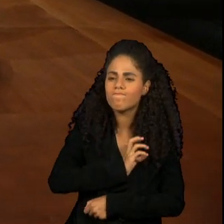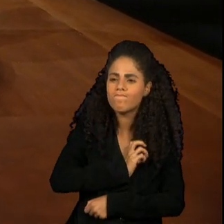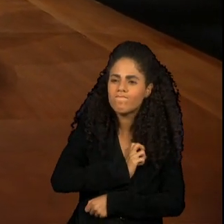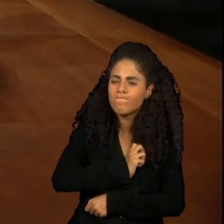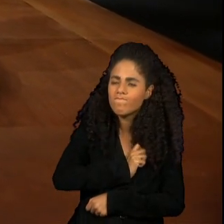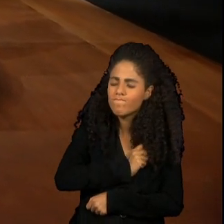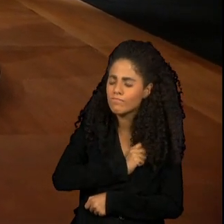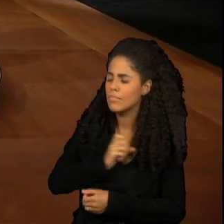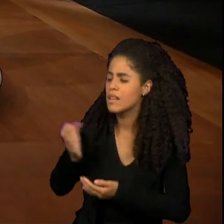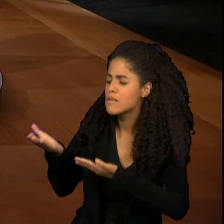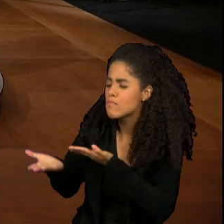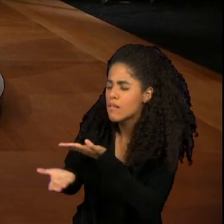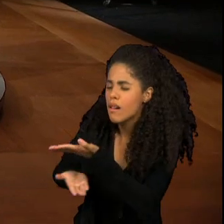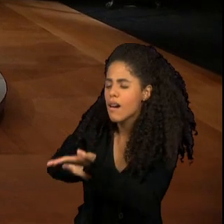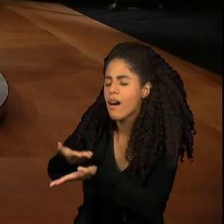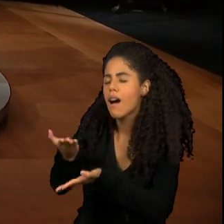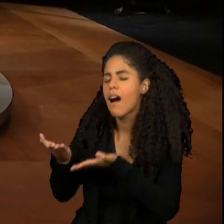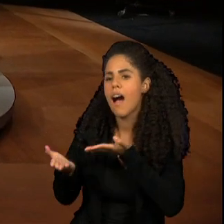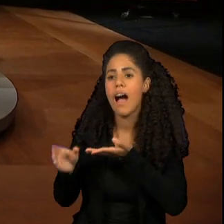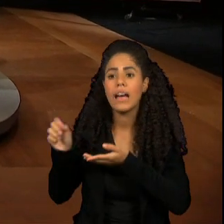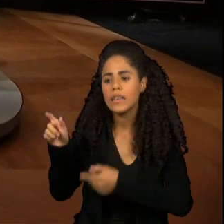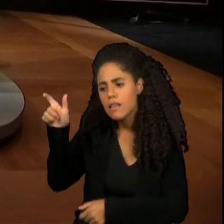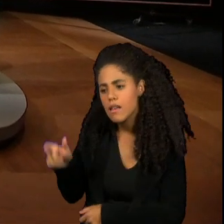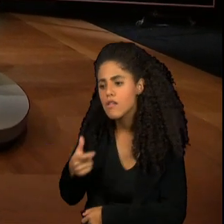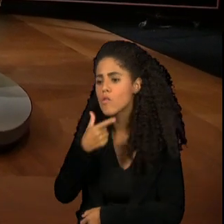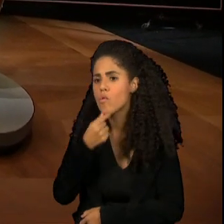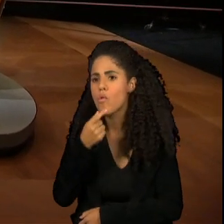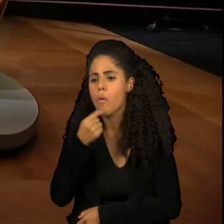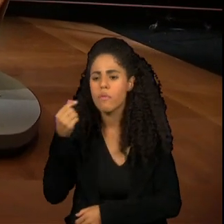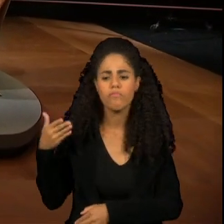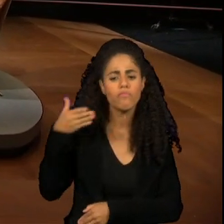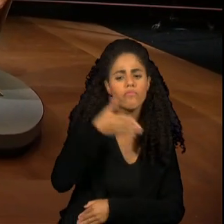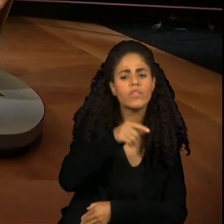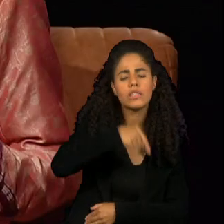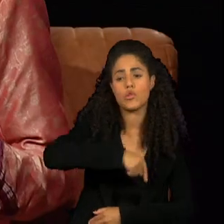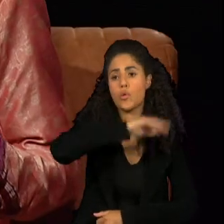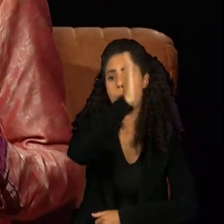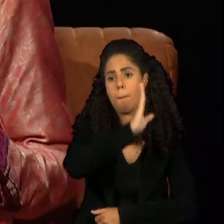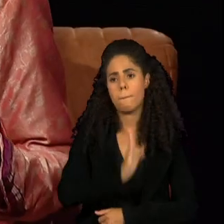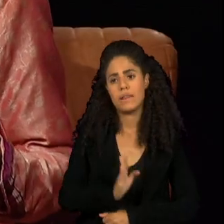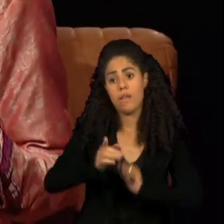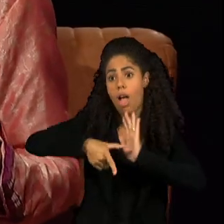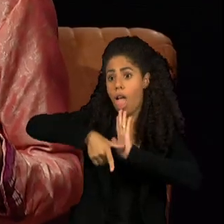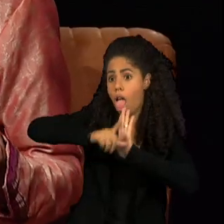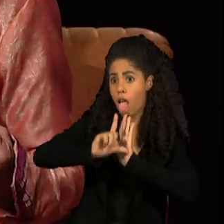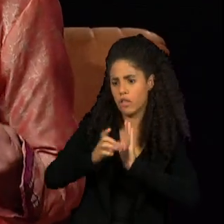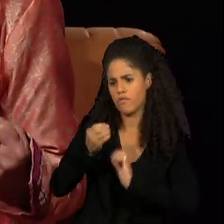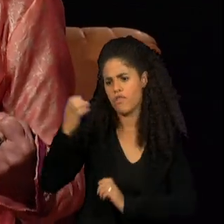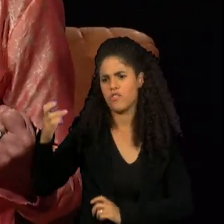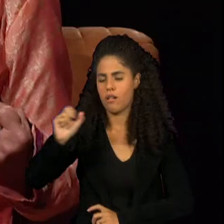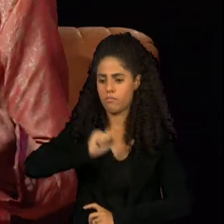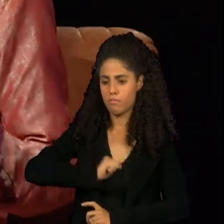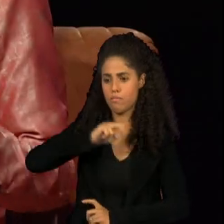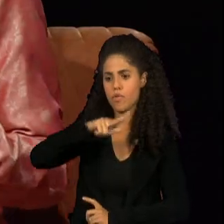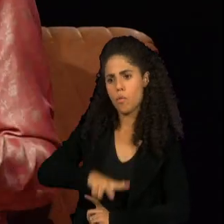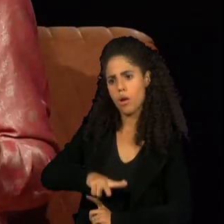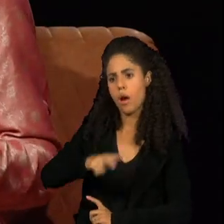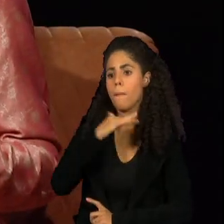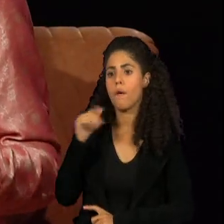quem Glauber procurou, quando ele veio a última vez no Brasil, antes de viajar para Portugal e morrer lá, né?